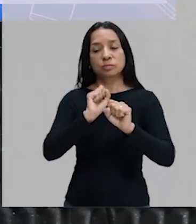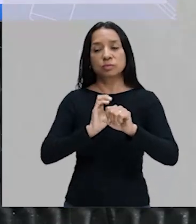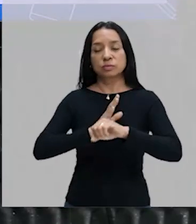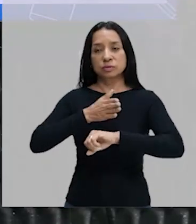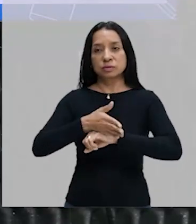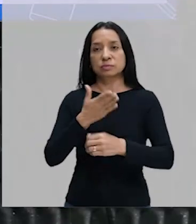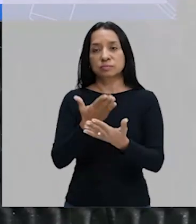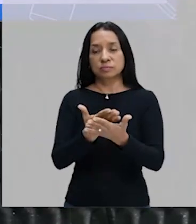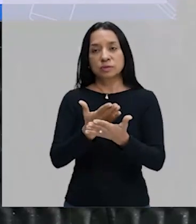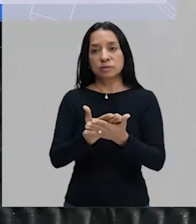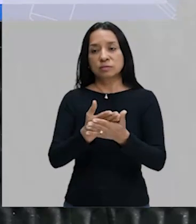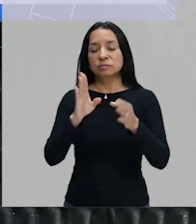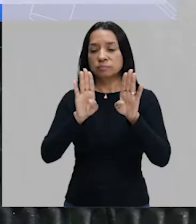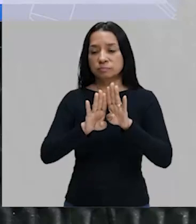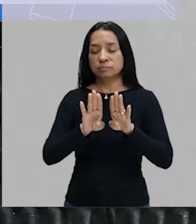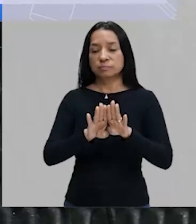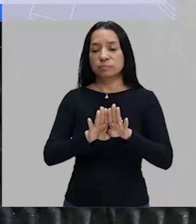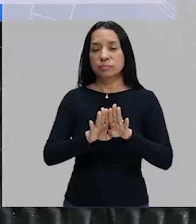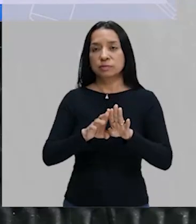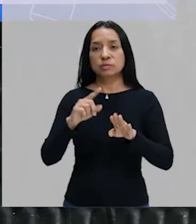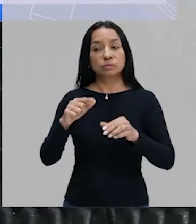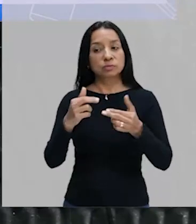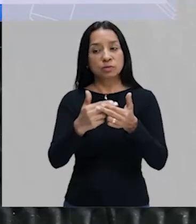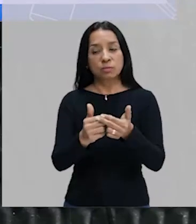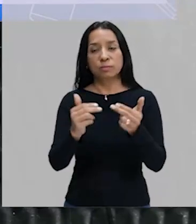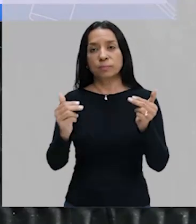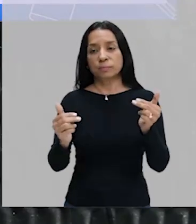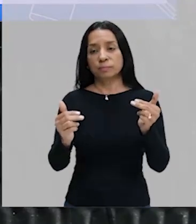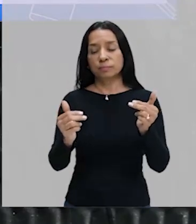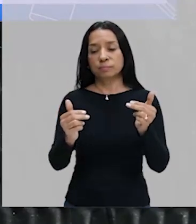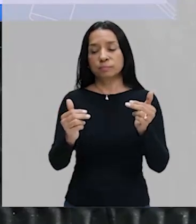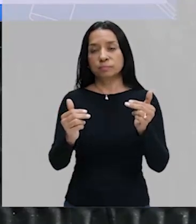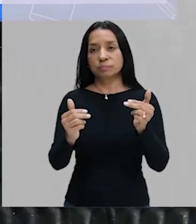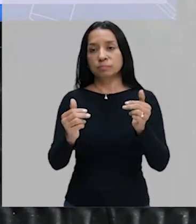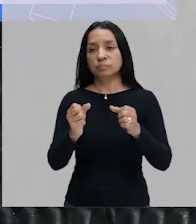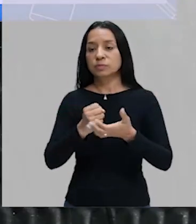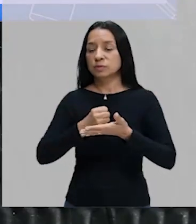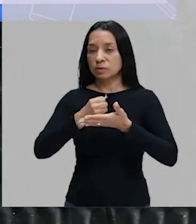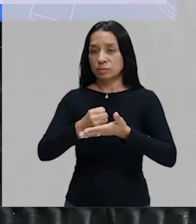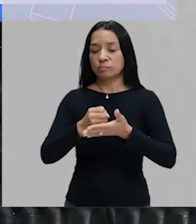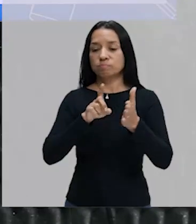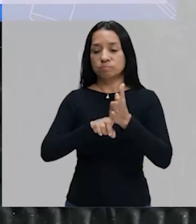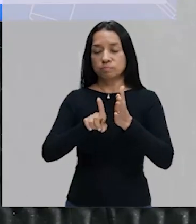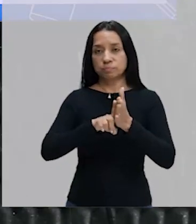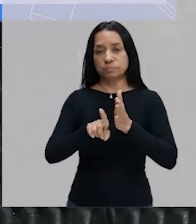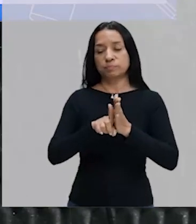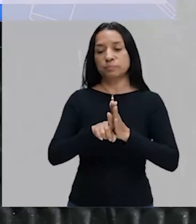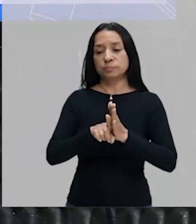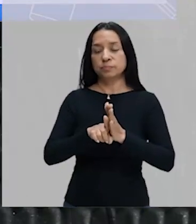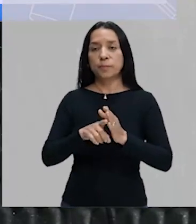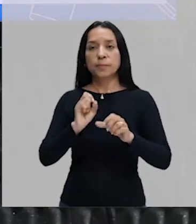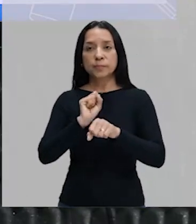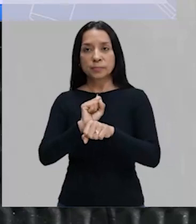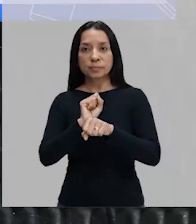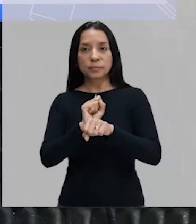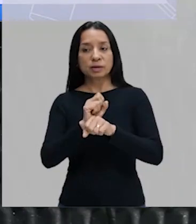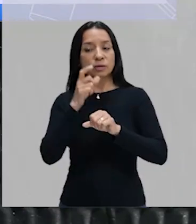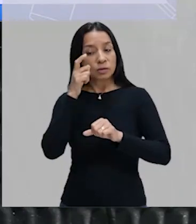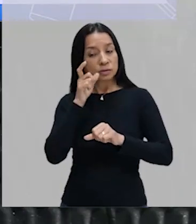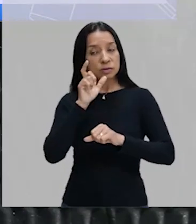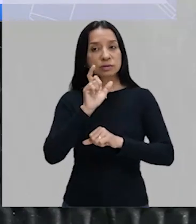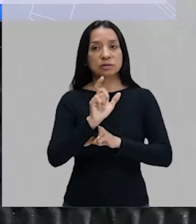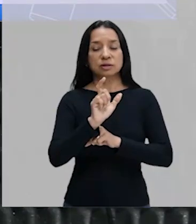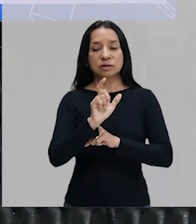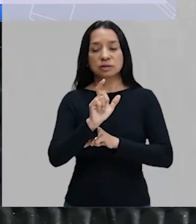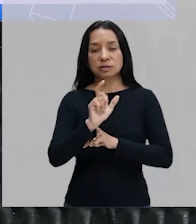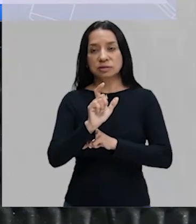E também o seu material de apoio com questões. Então, eu espero que vocês se interessem e acessem